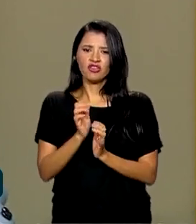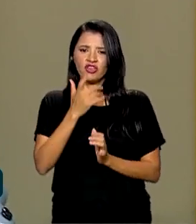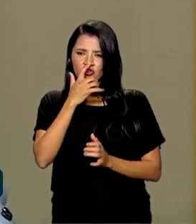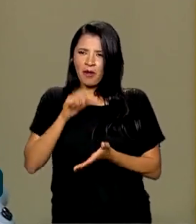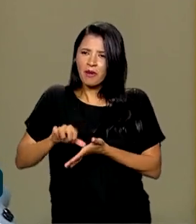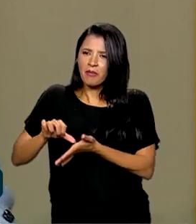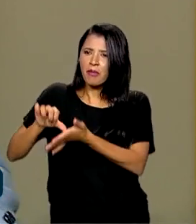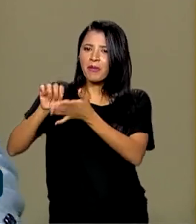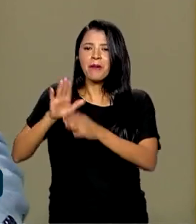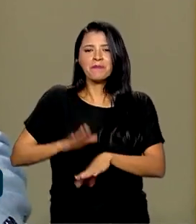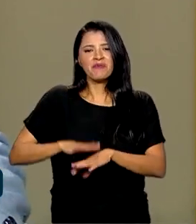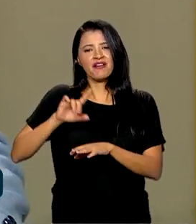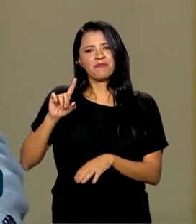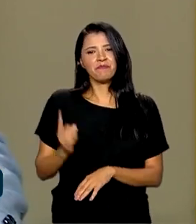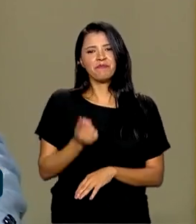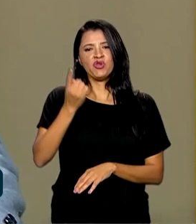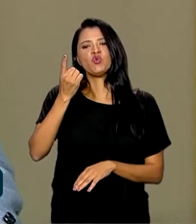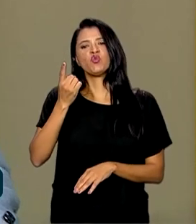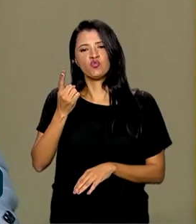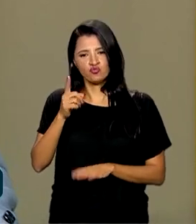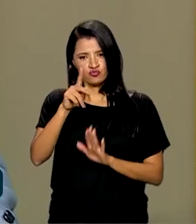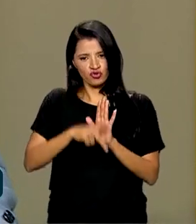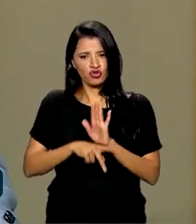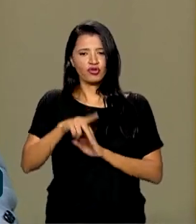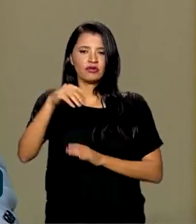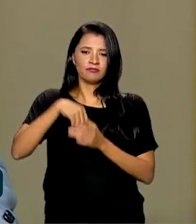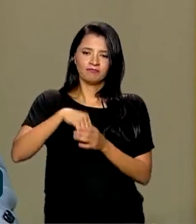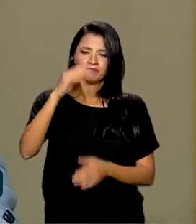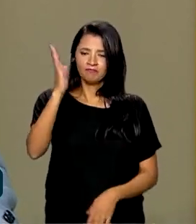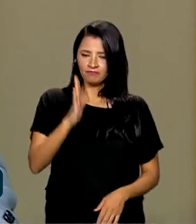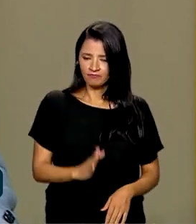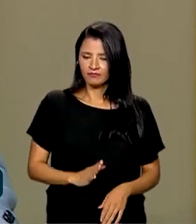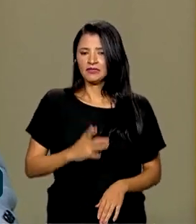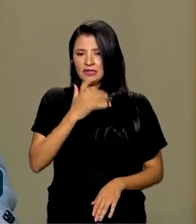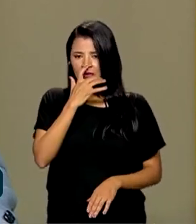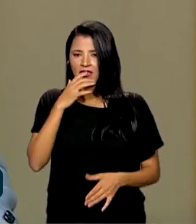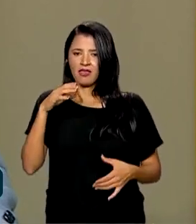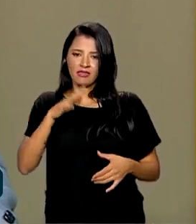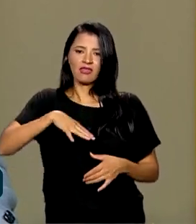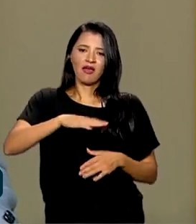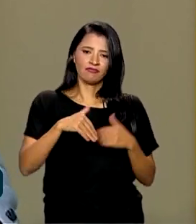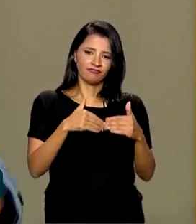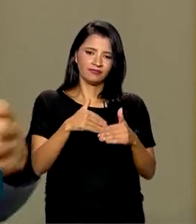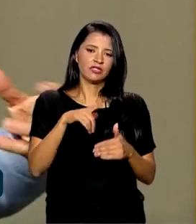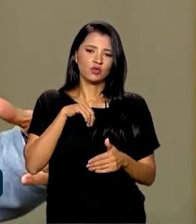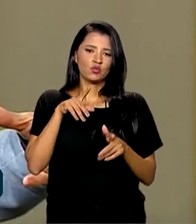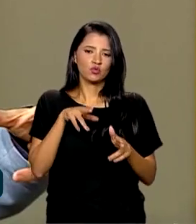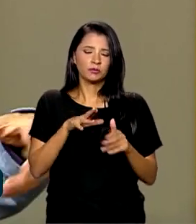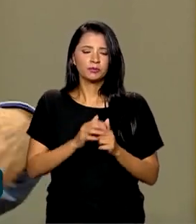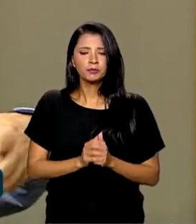mais de 1000 iniciativas, né, no Brasil que estão envolvidos nesse processo. E mais